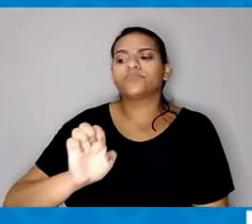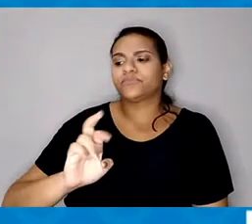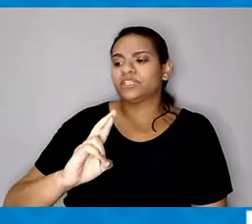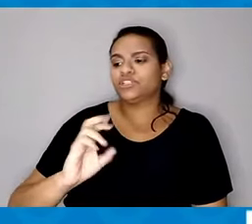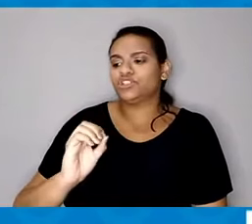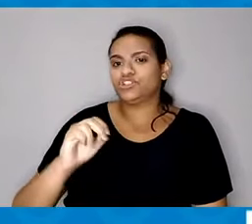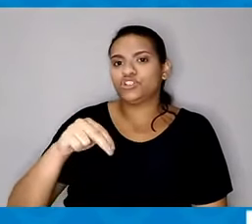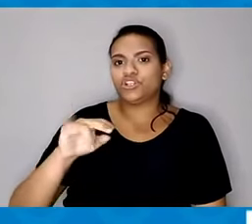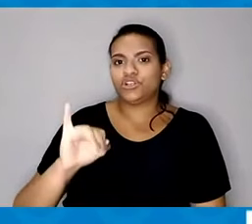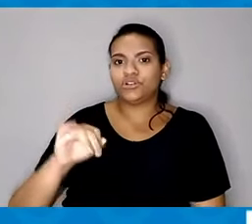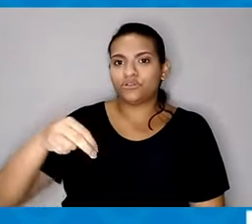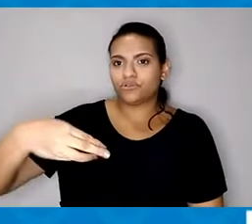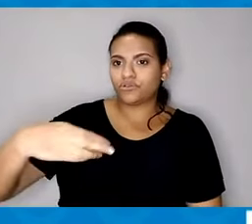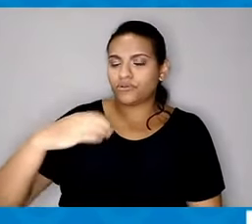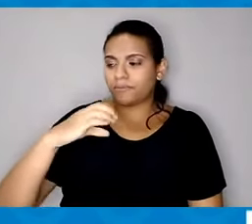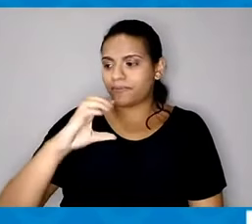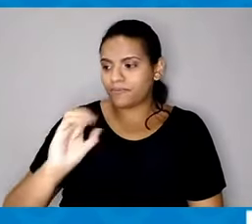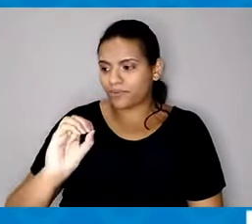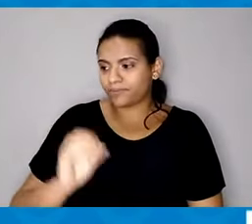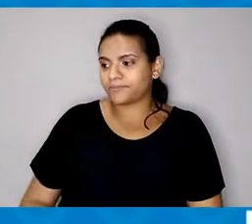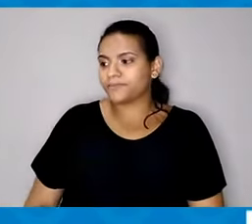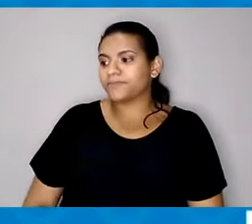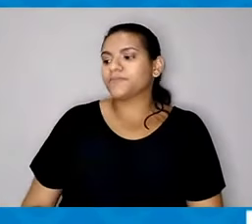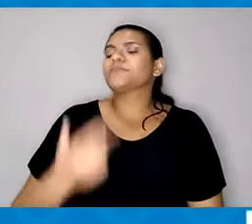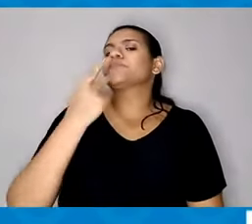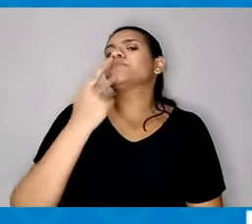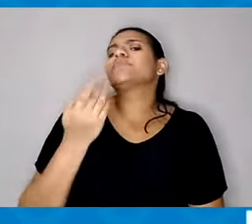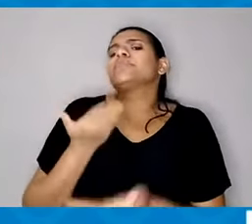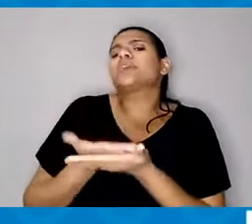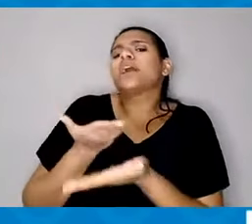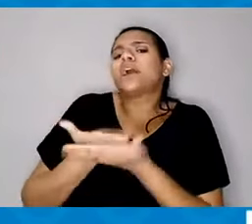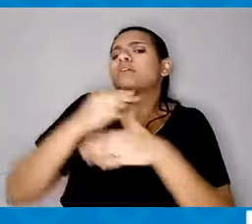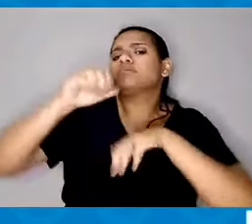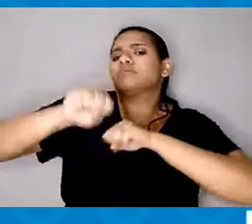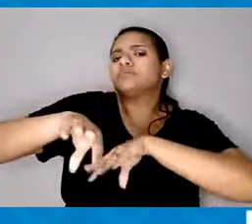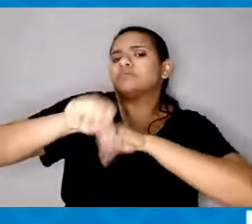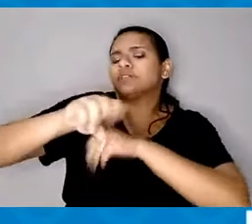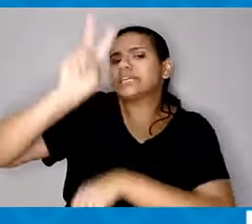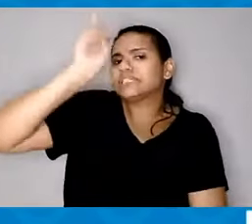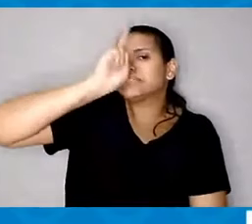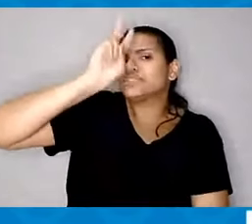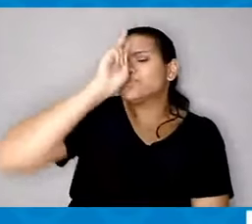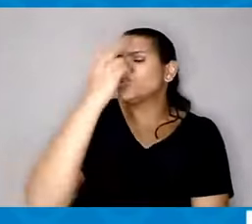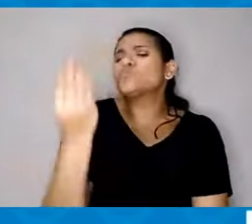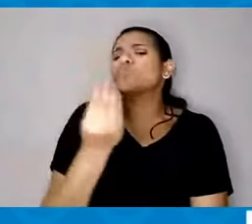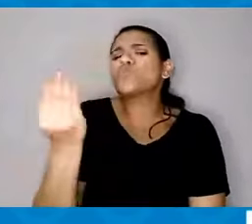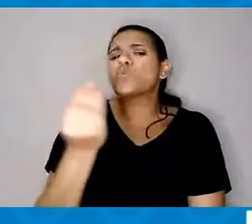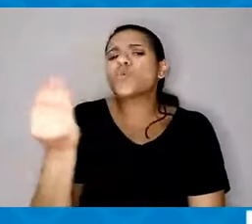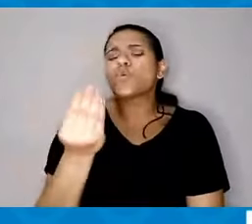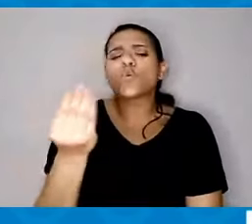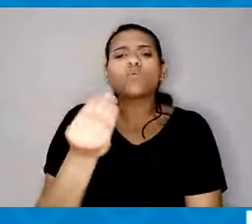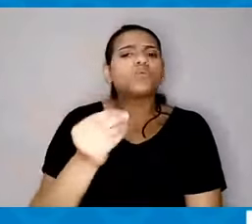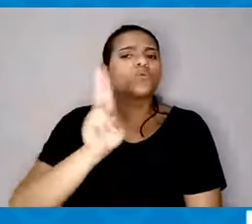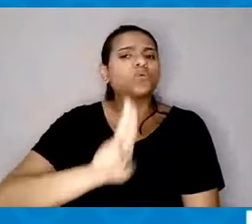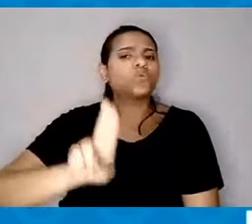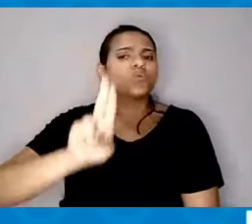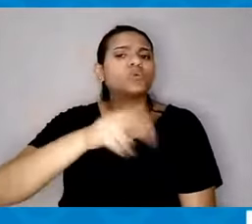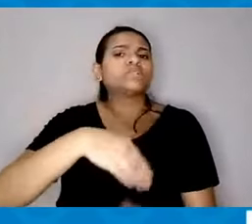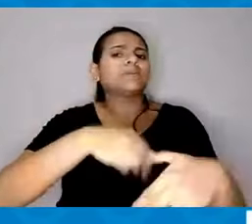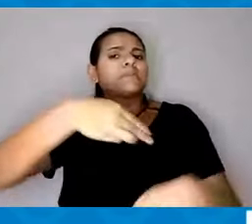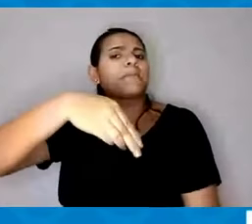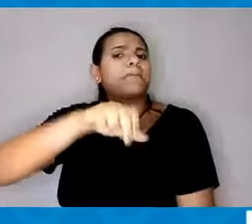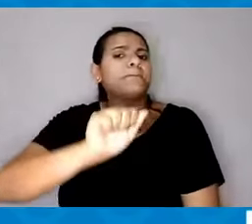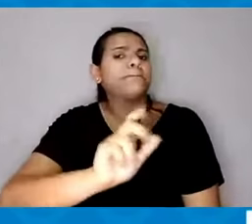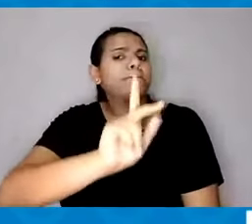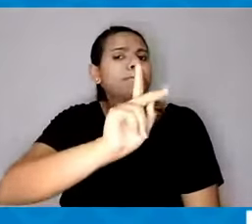de história usando a cultura maker. Ele vê que existe uma maior facilidade de aplicar em disciplinas como